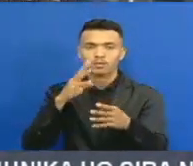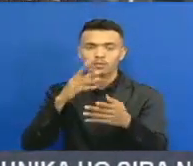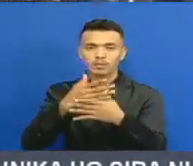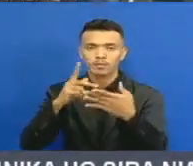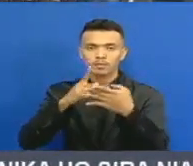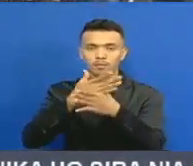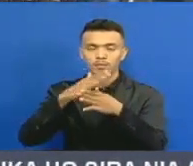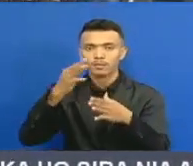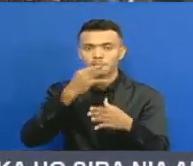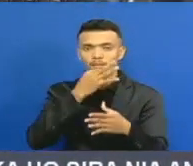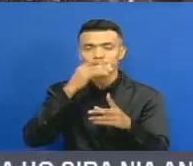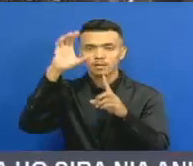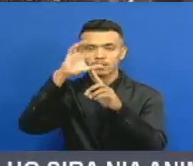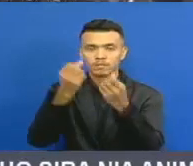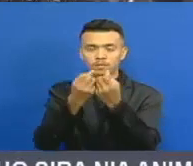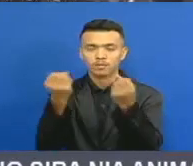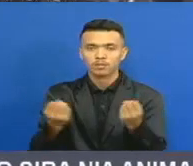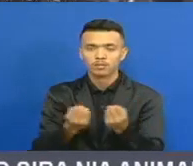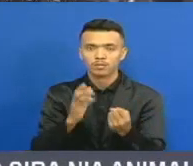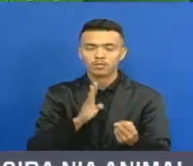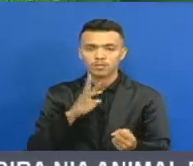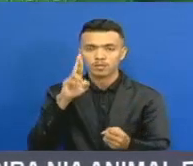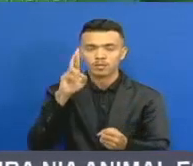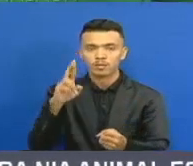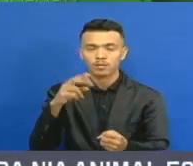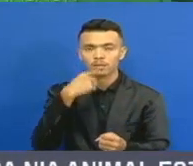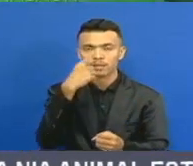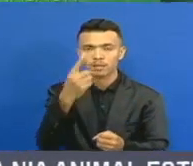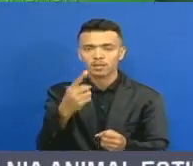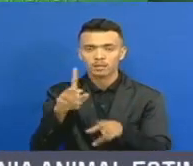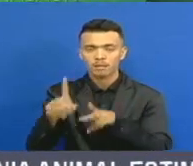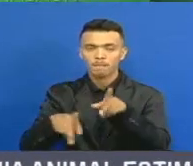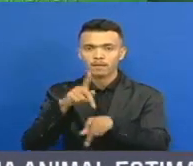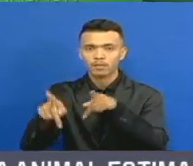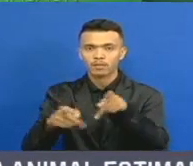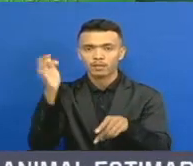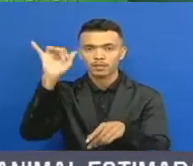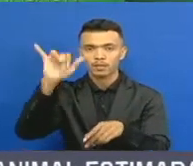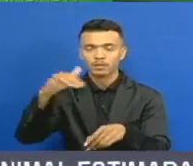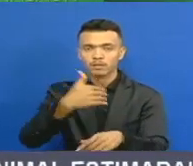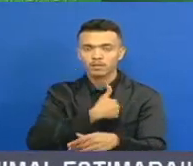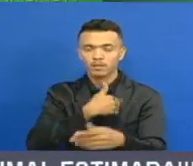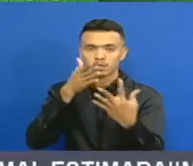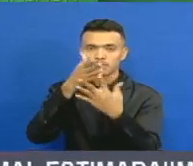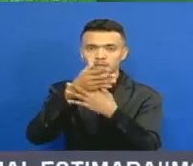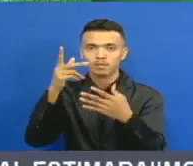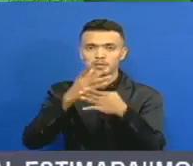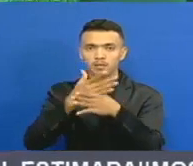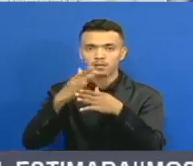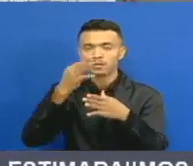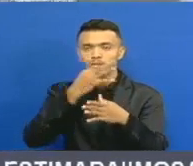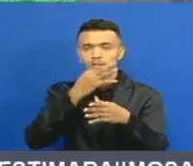nem chefe do Suco Becora, Antônio da Silva Soares, Baertete, ele informa. Comunidade Siranebe cedeu com acesso à cesta